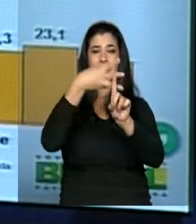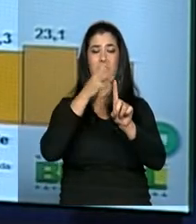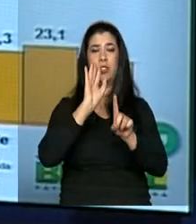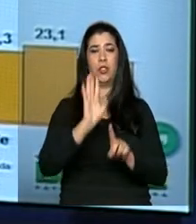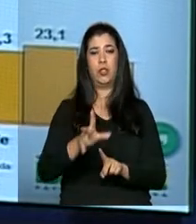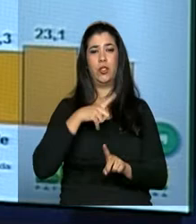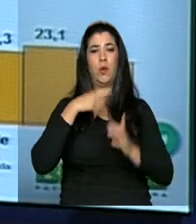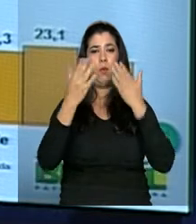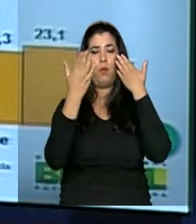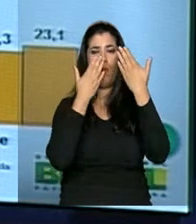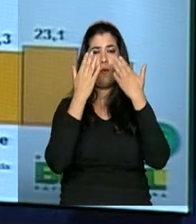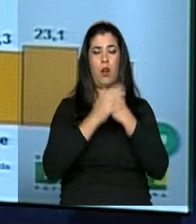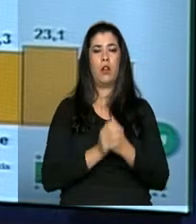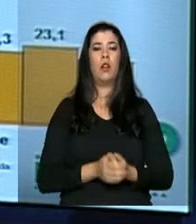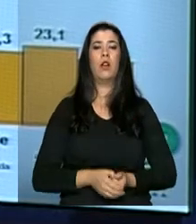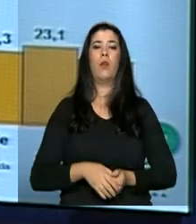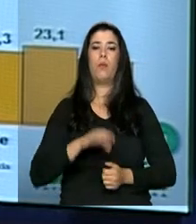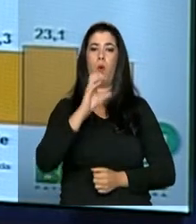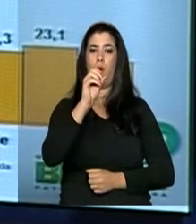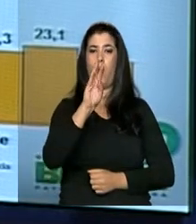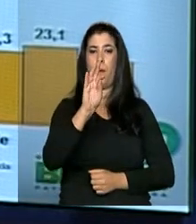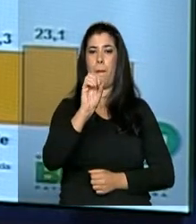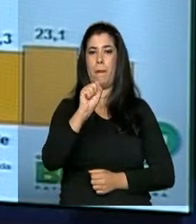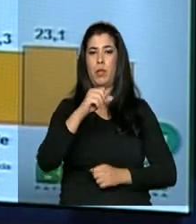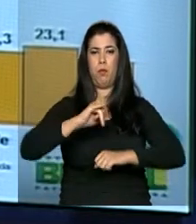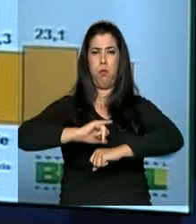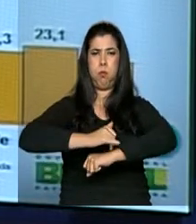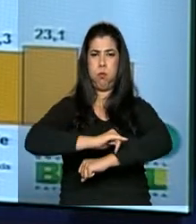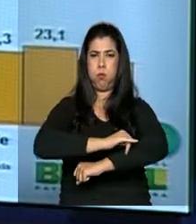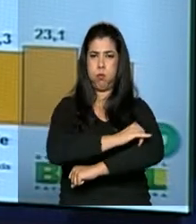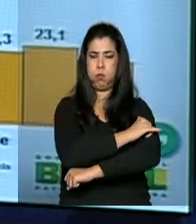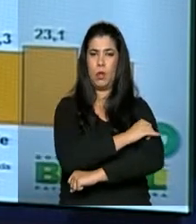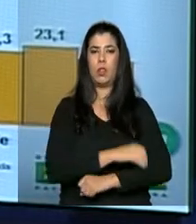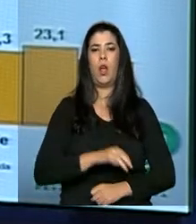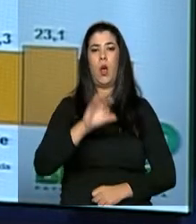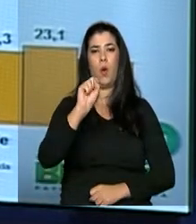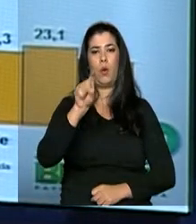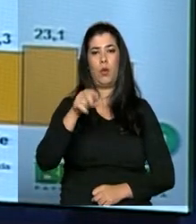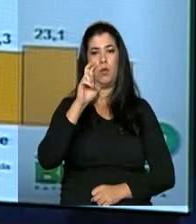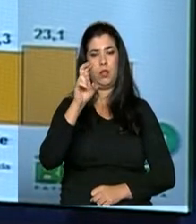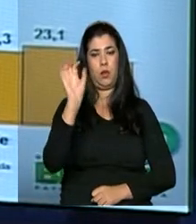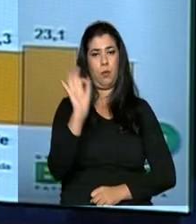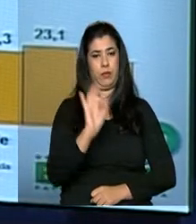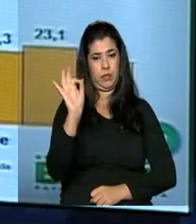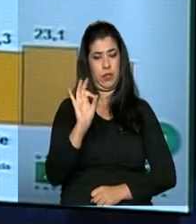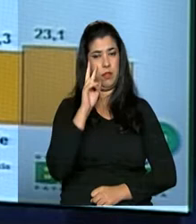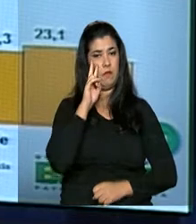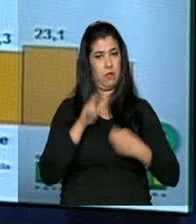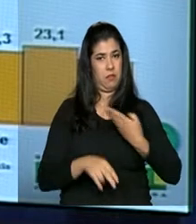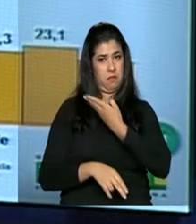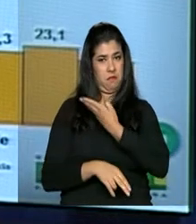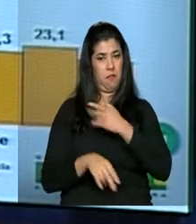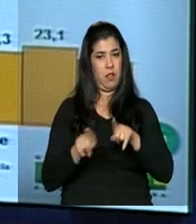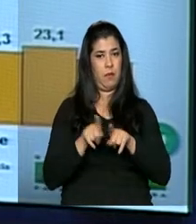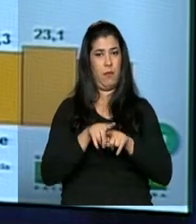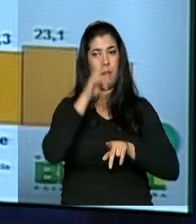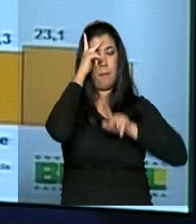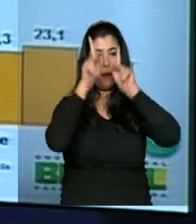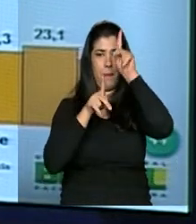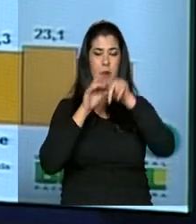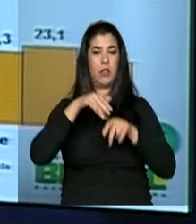à obesidade. Obesidade, a primeira faixa, 8,5%, com população adulta